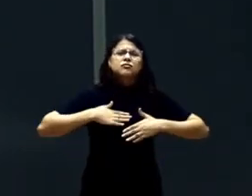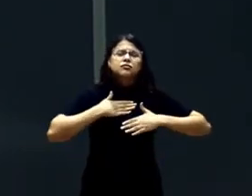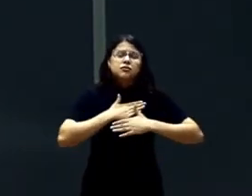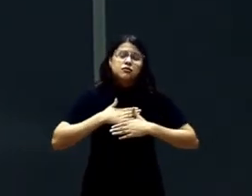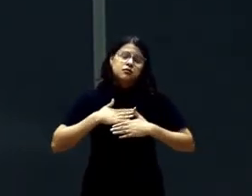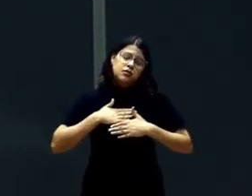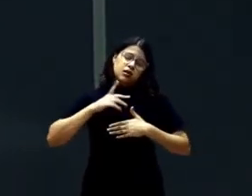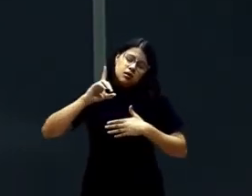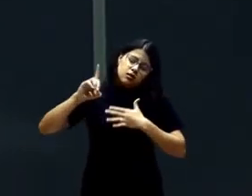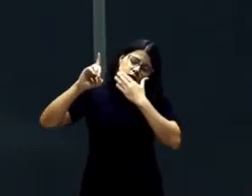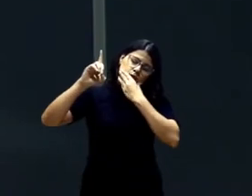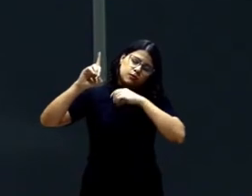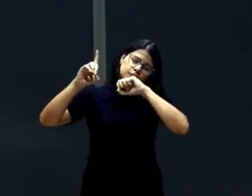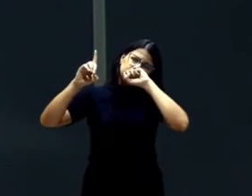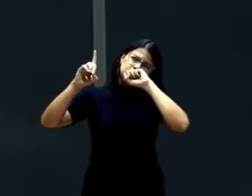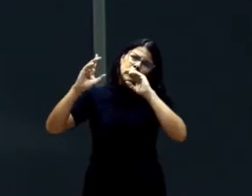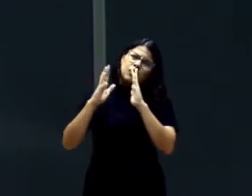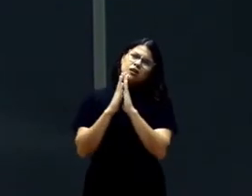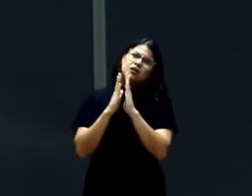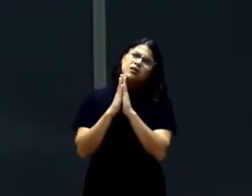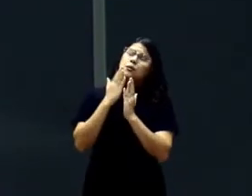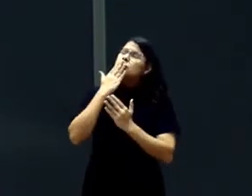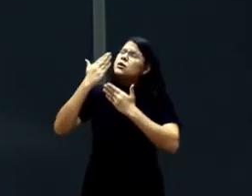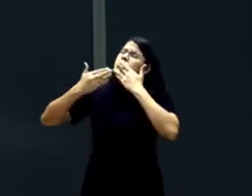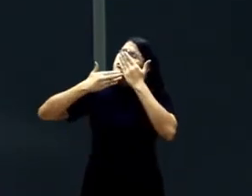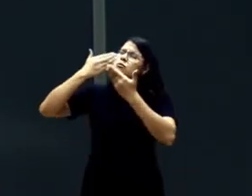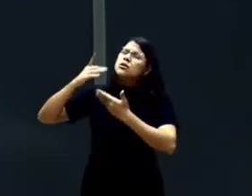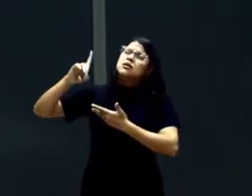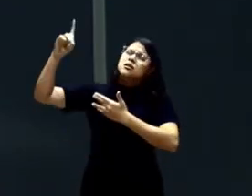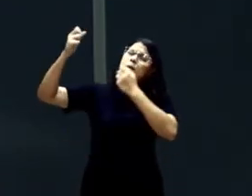oramos e pedimos as Tuas ricas bênçãos,